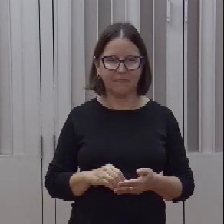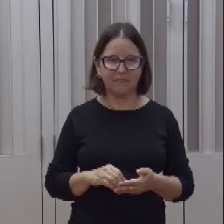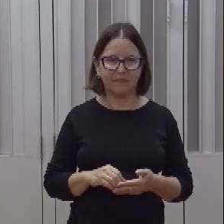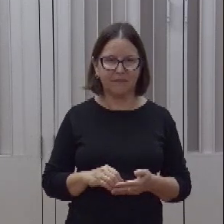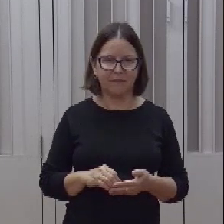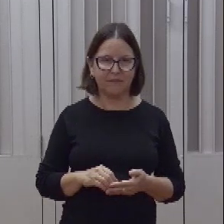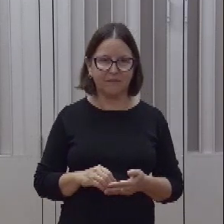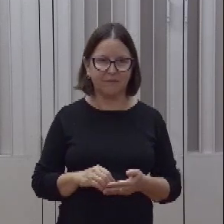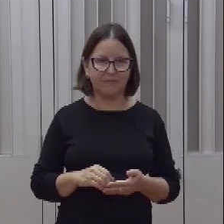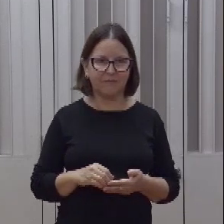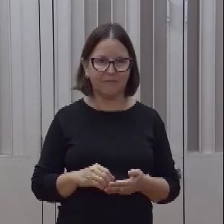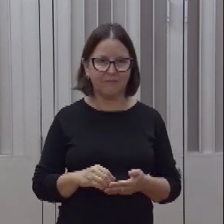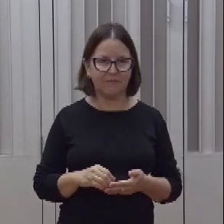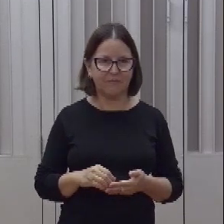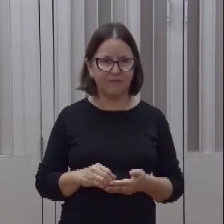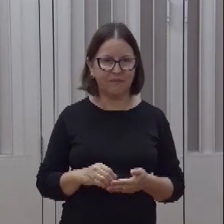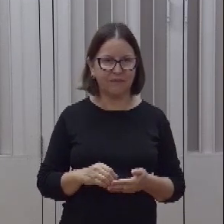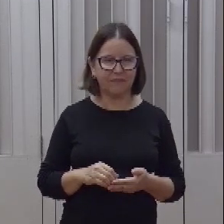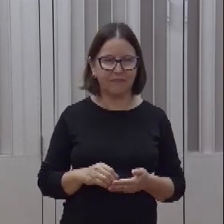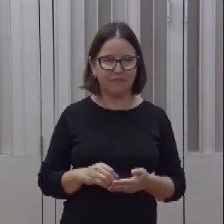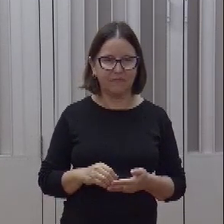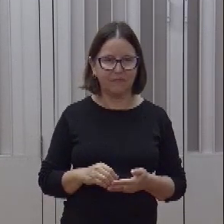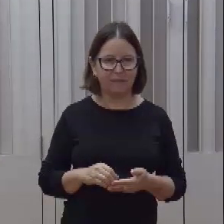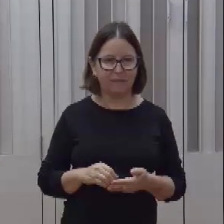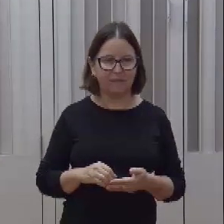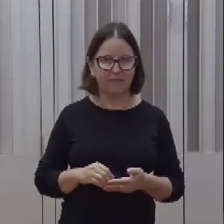E Jesus, voltando-se e Não, vendo...